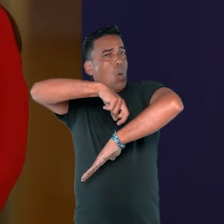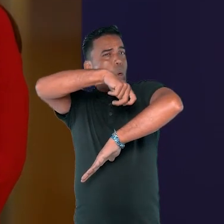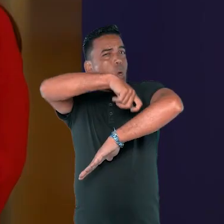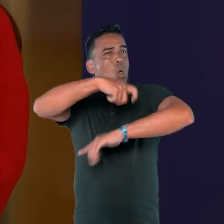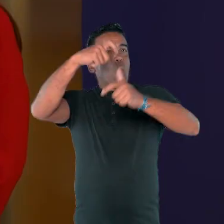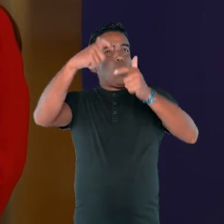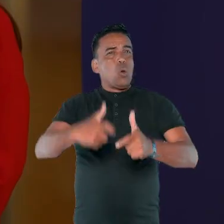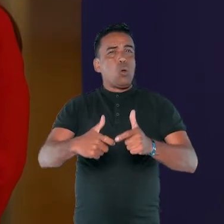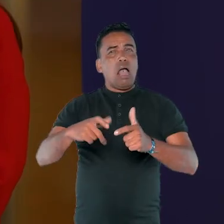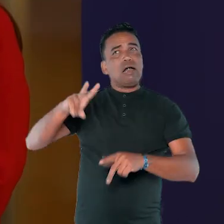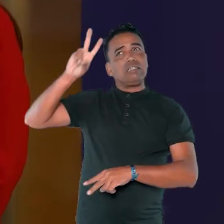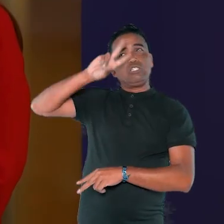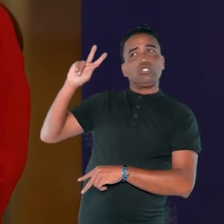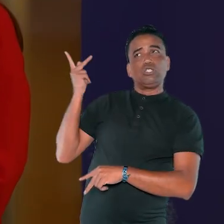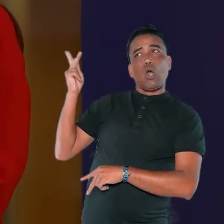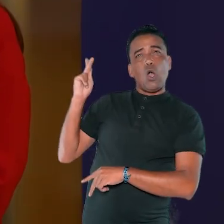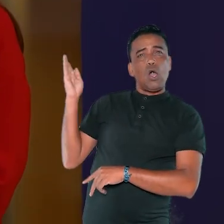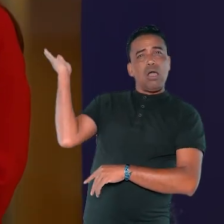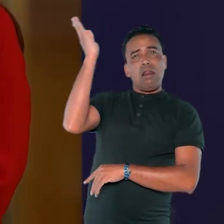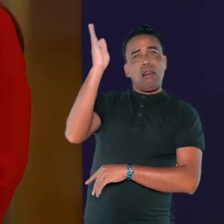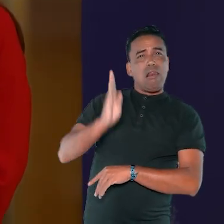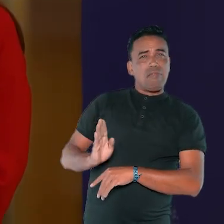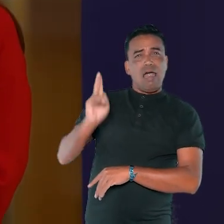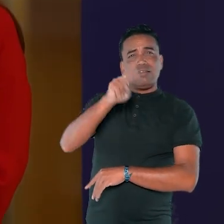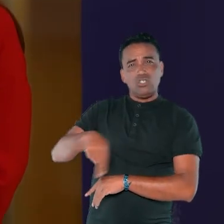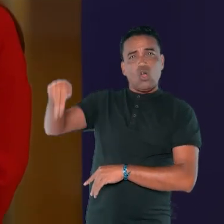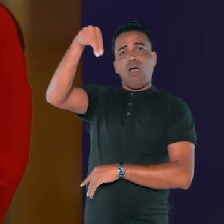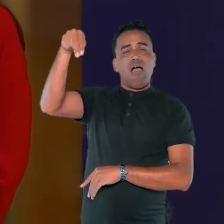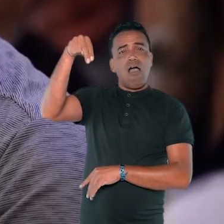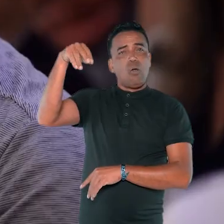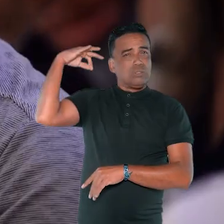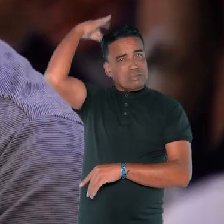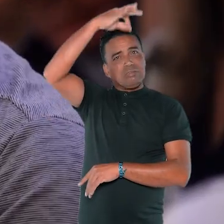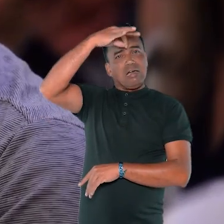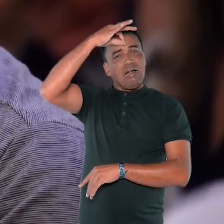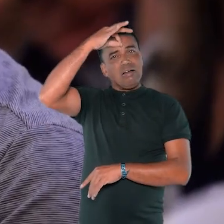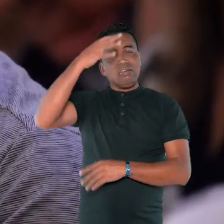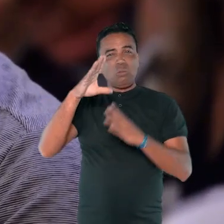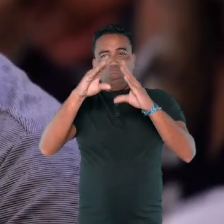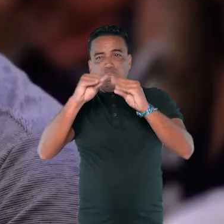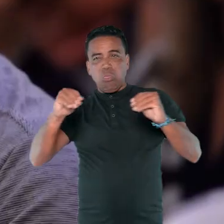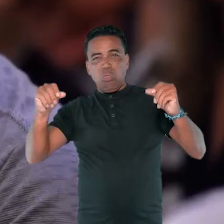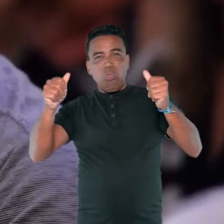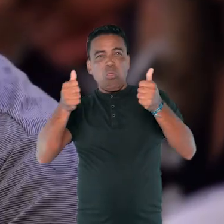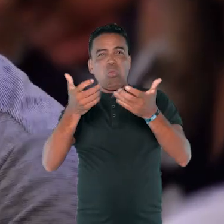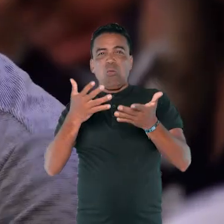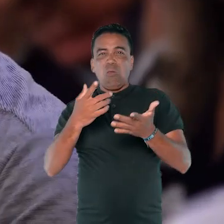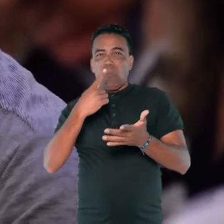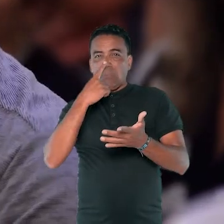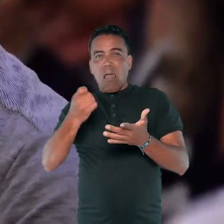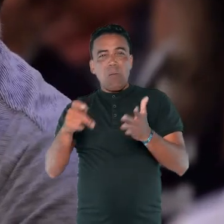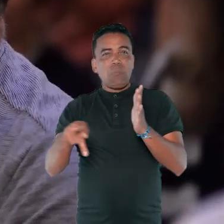como qualquer santo barroco, a rebuscar no mofo dos papiros, no bolor das pias